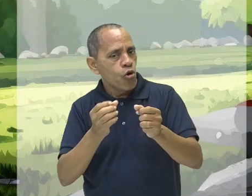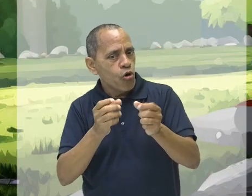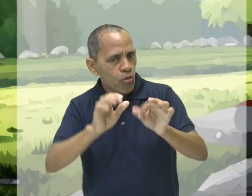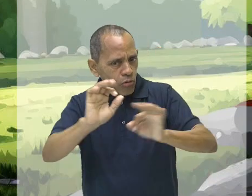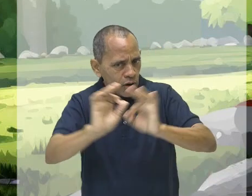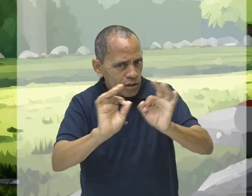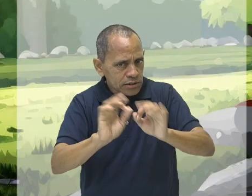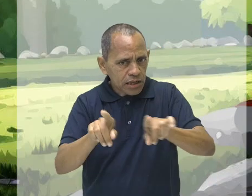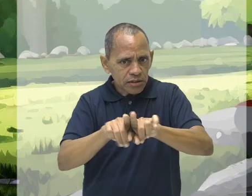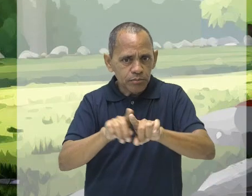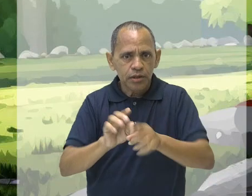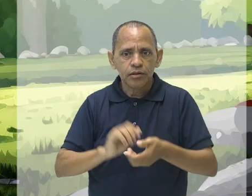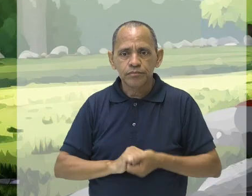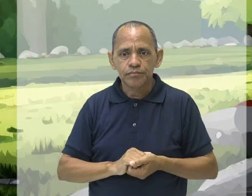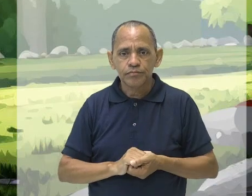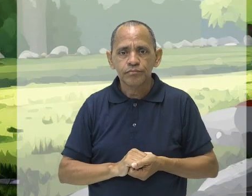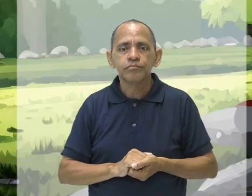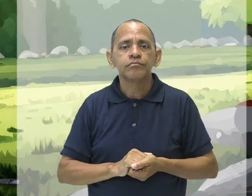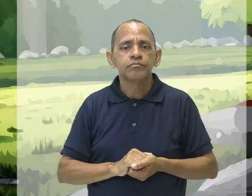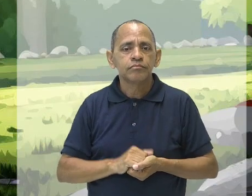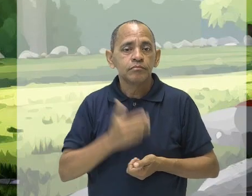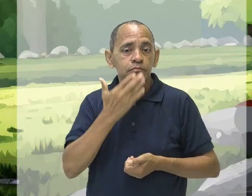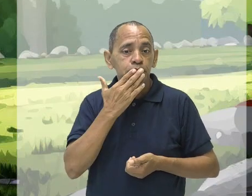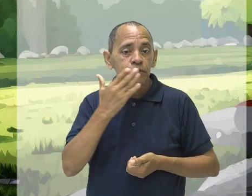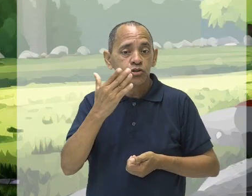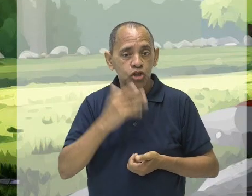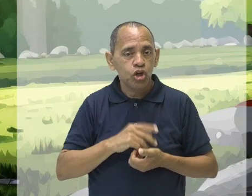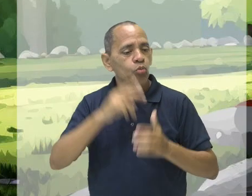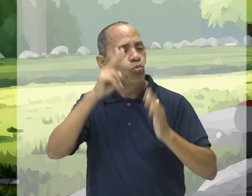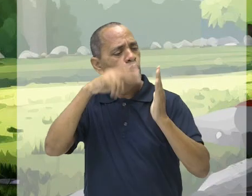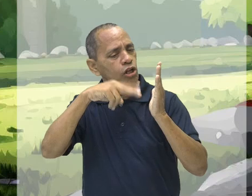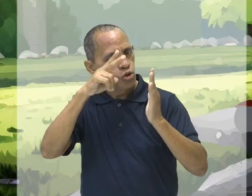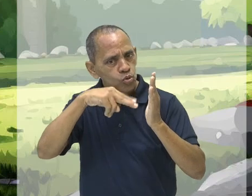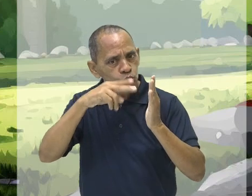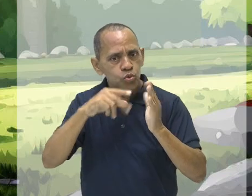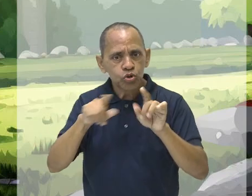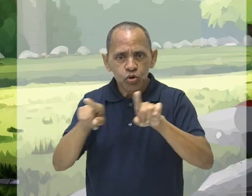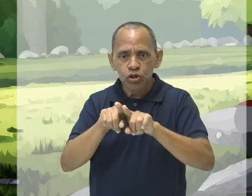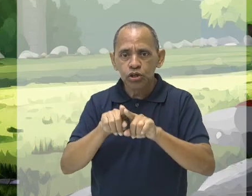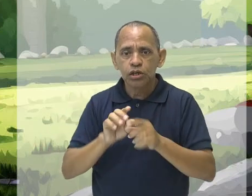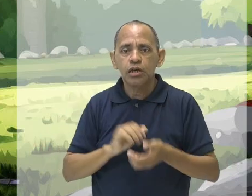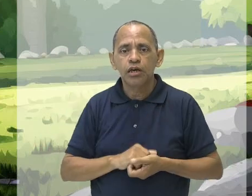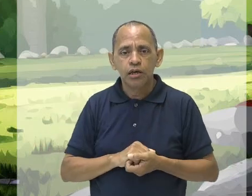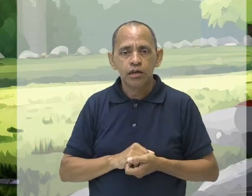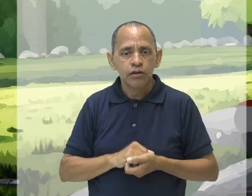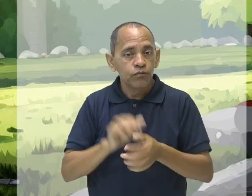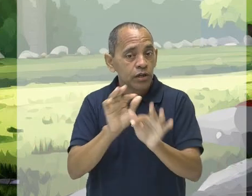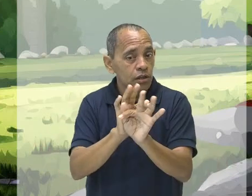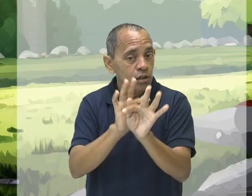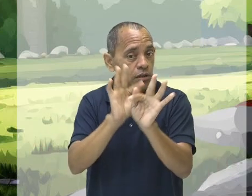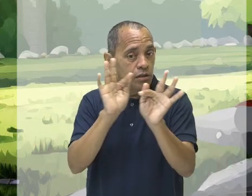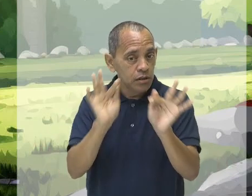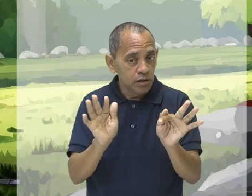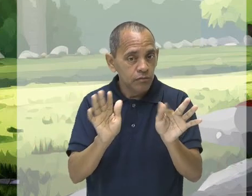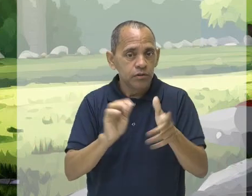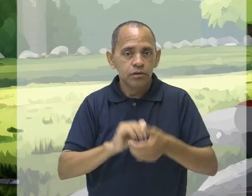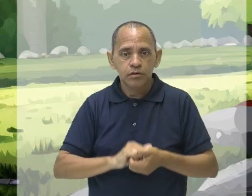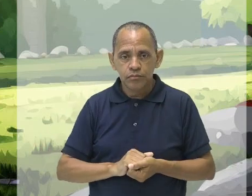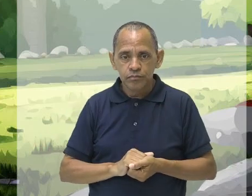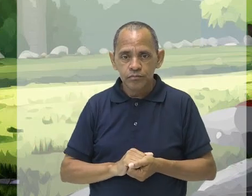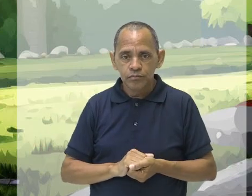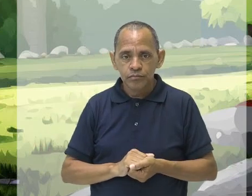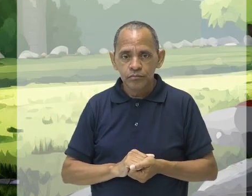Continuando. Exige uma leitura, então, que descortine não só o que é contado, mas principalmente